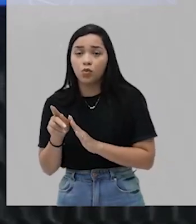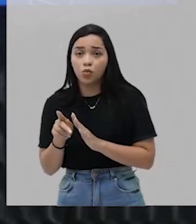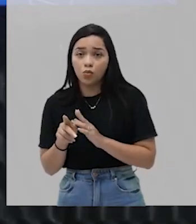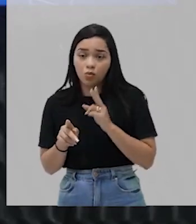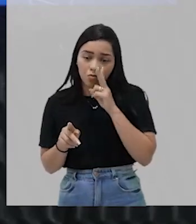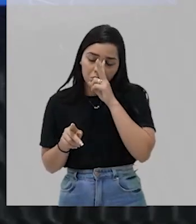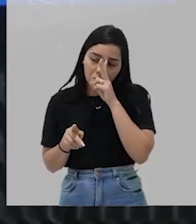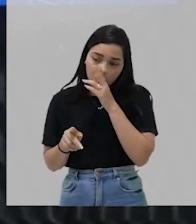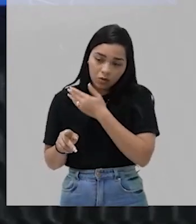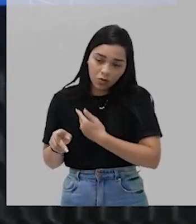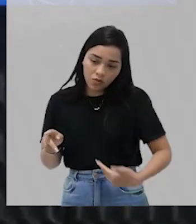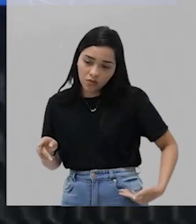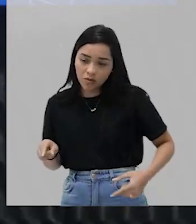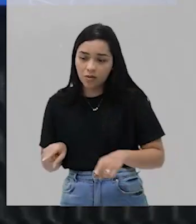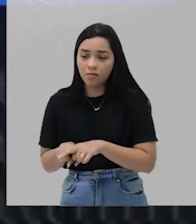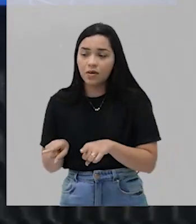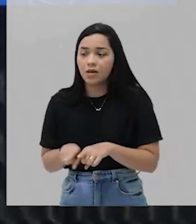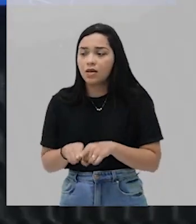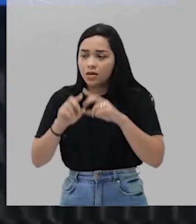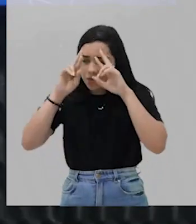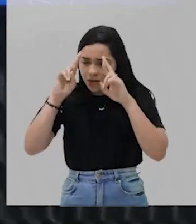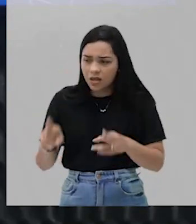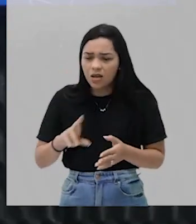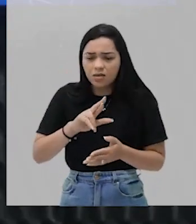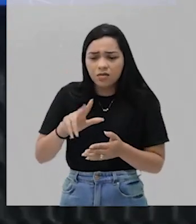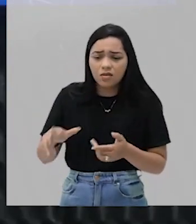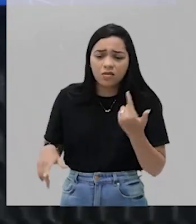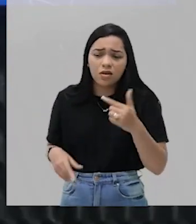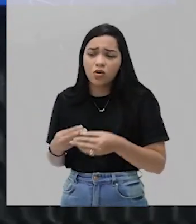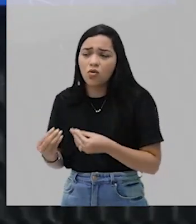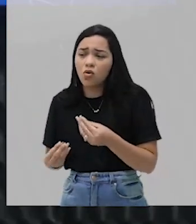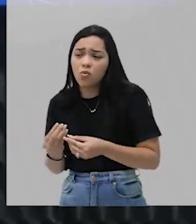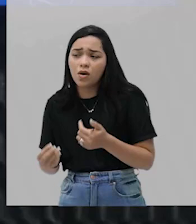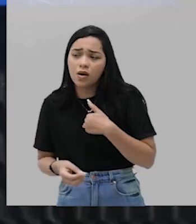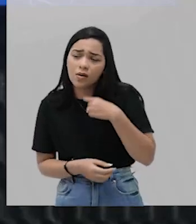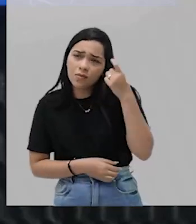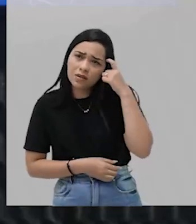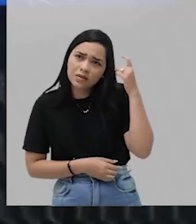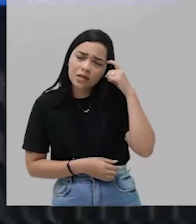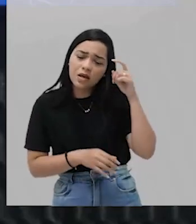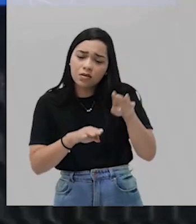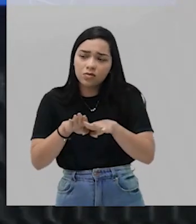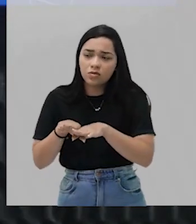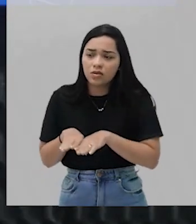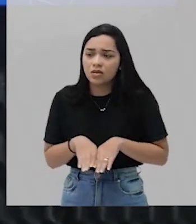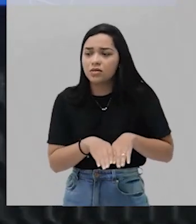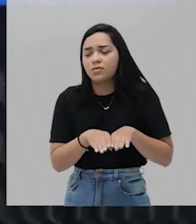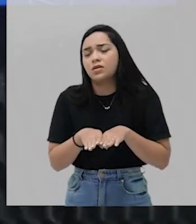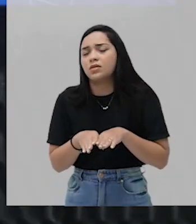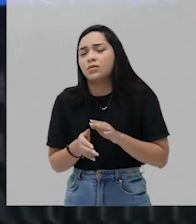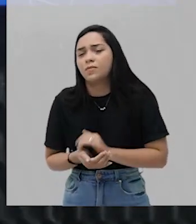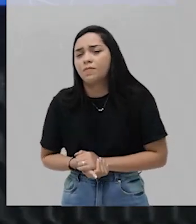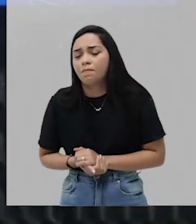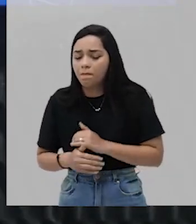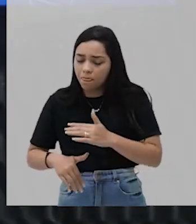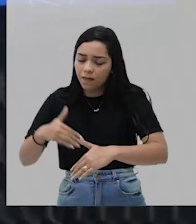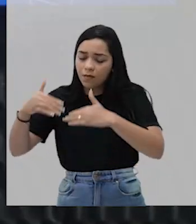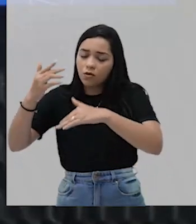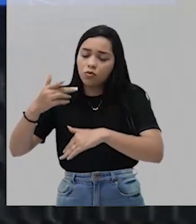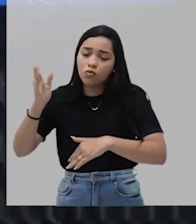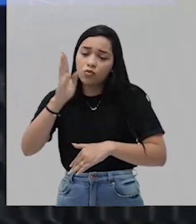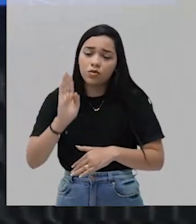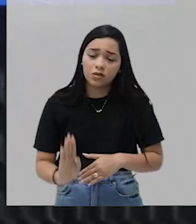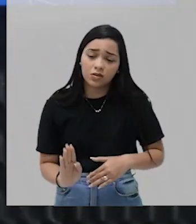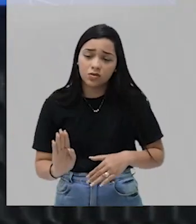público. Respeitar a diversidade, não tem como eu pensar em um crescimento do Brasil